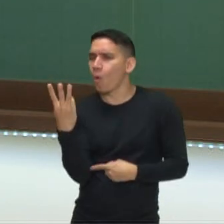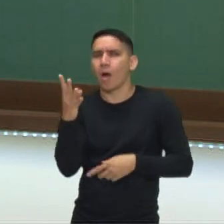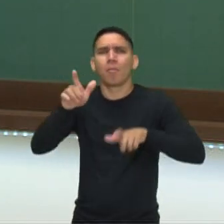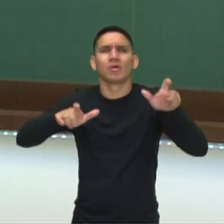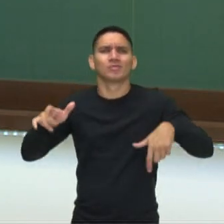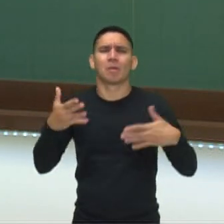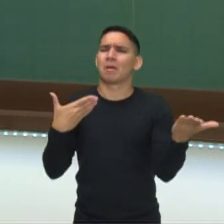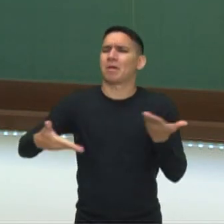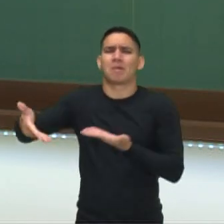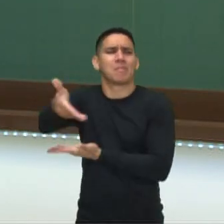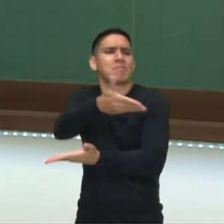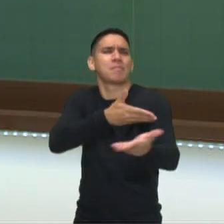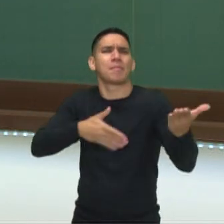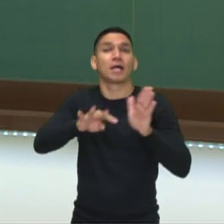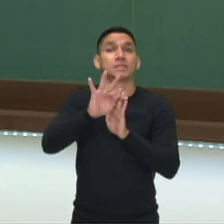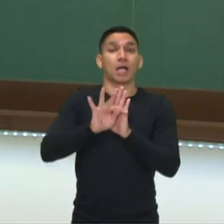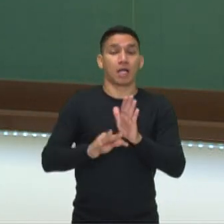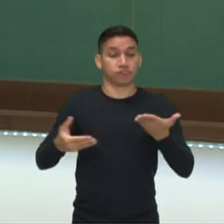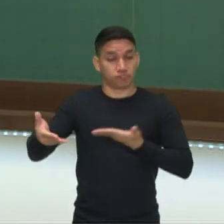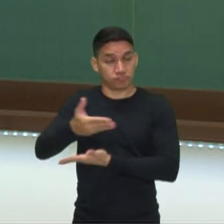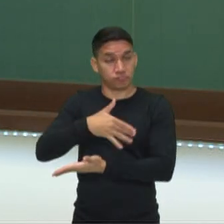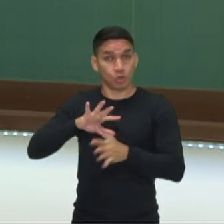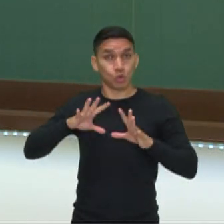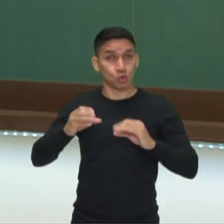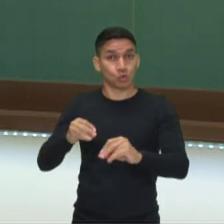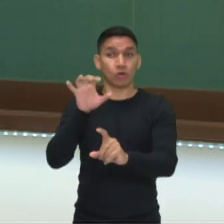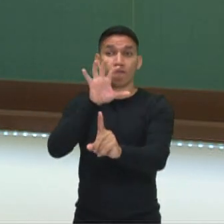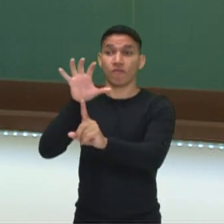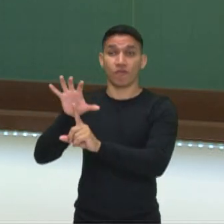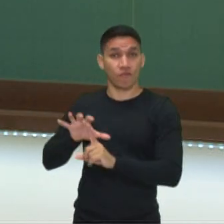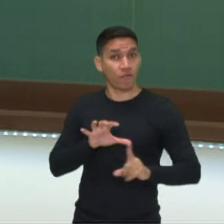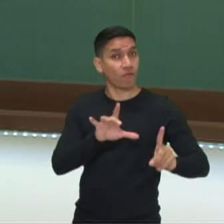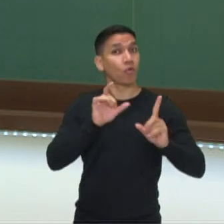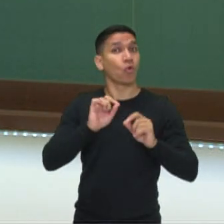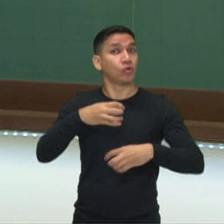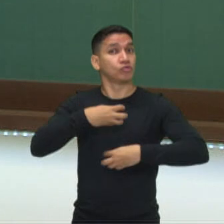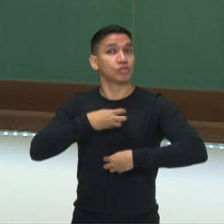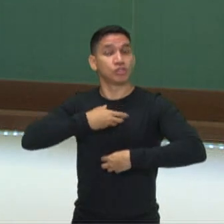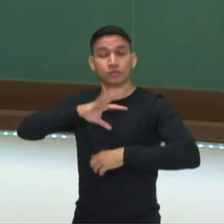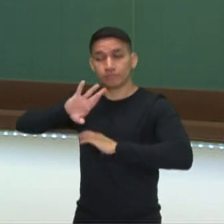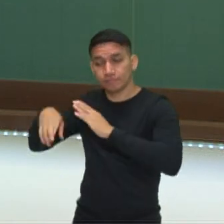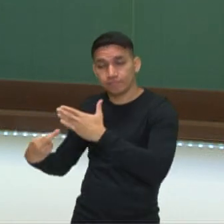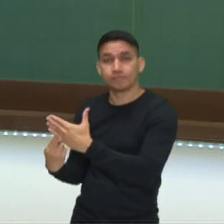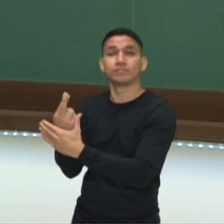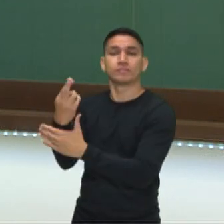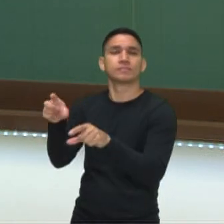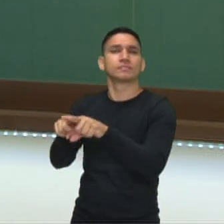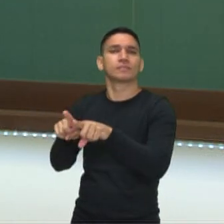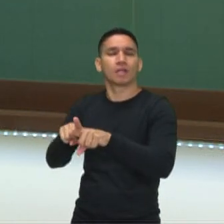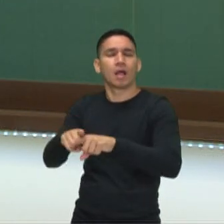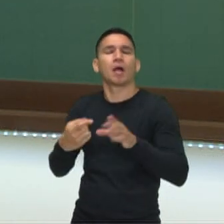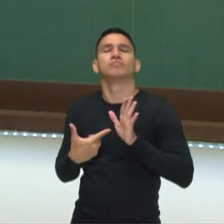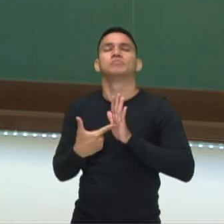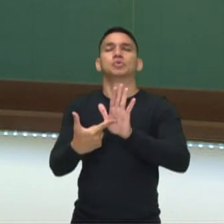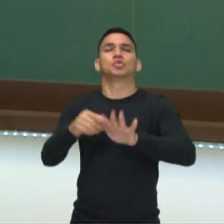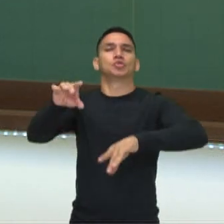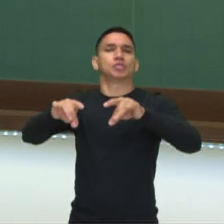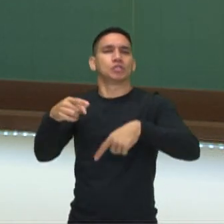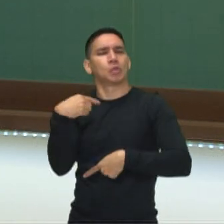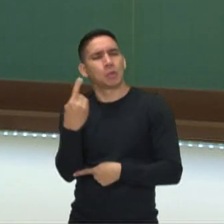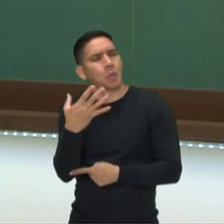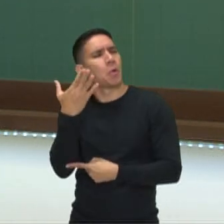fazendo toda aquela riqueza de texto. E isso influenciou muito, muito, muito a questão do Renascimento e trouxe o teatro que nós temos hoje com esse